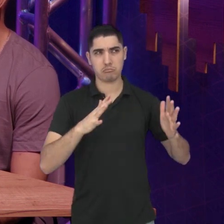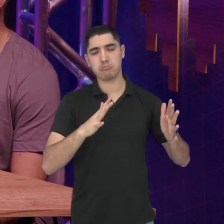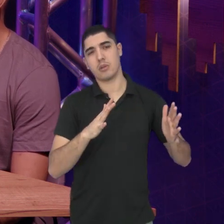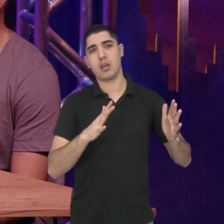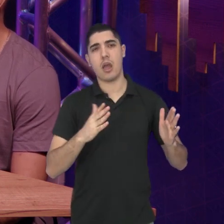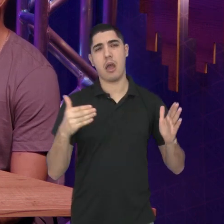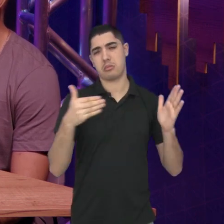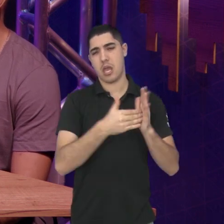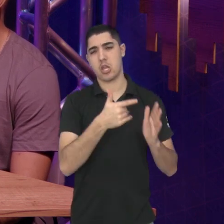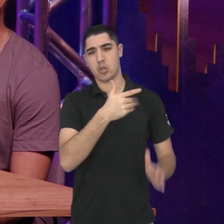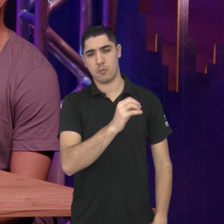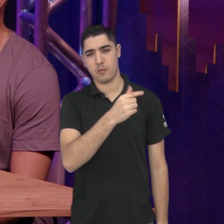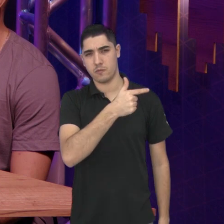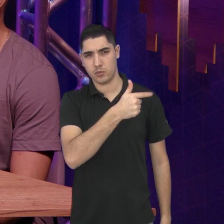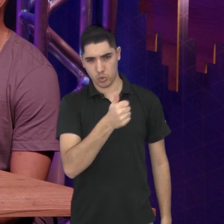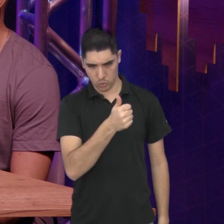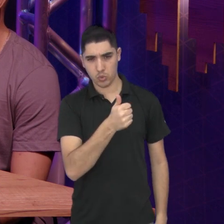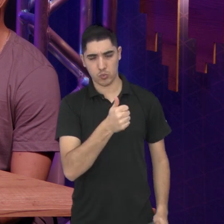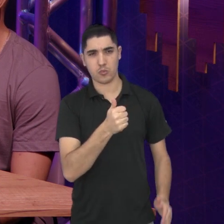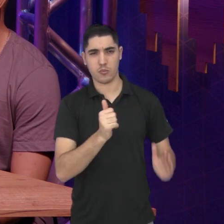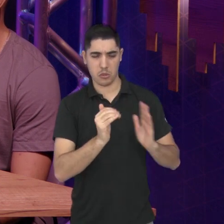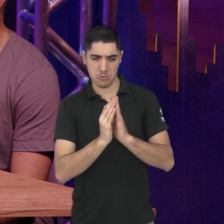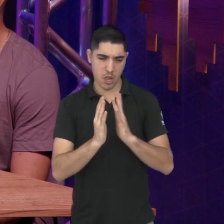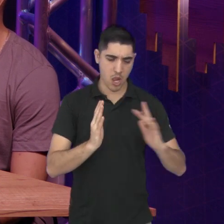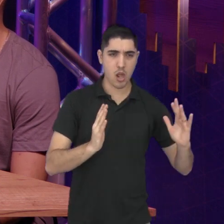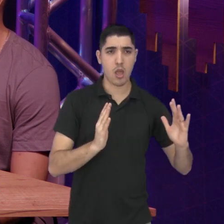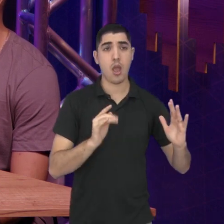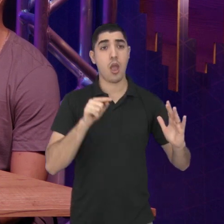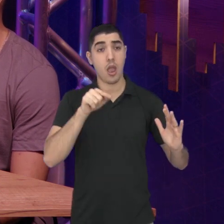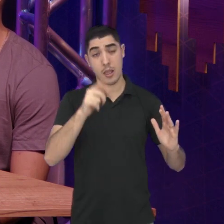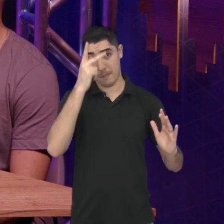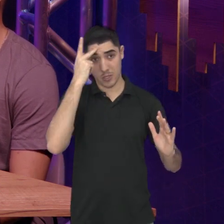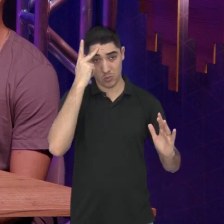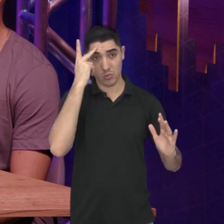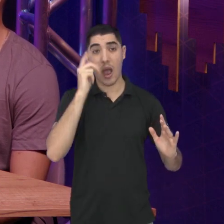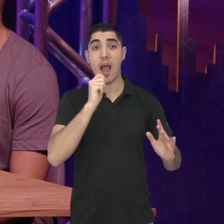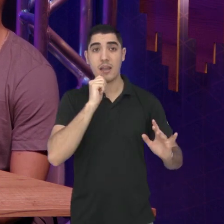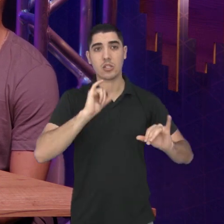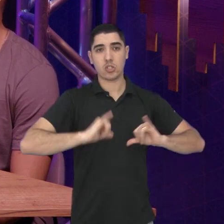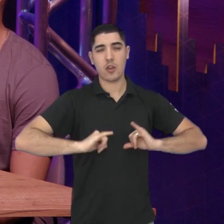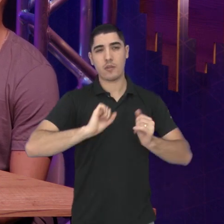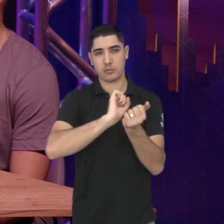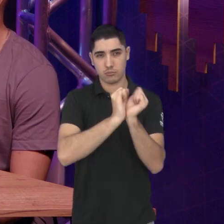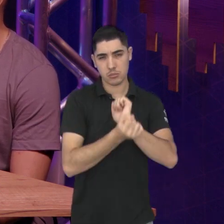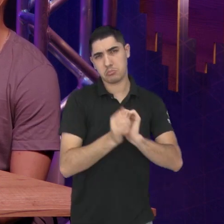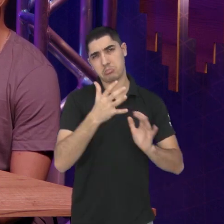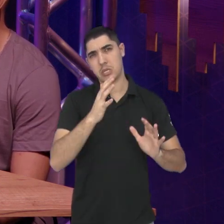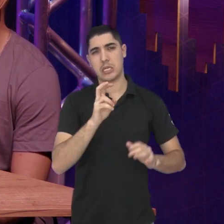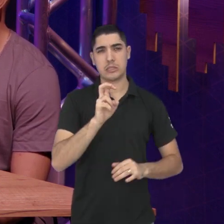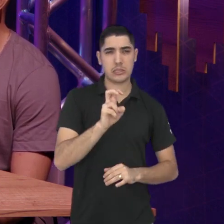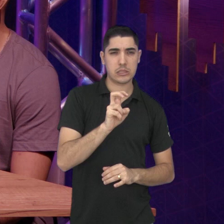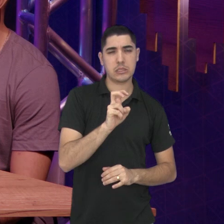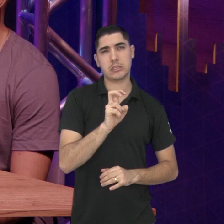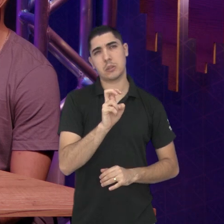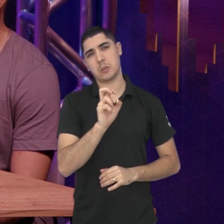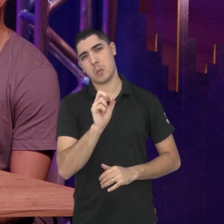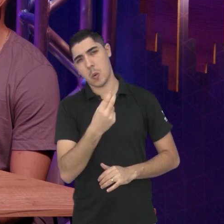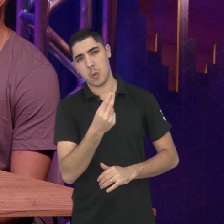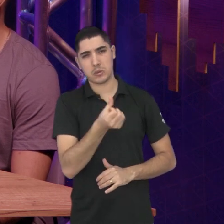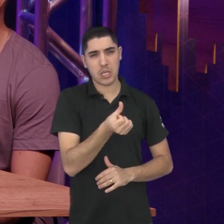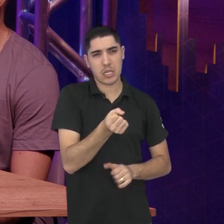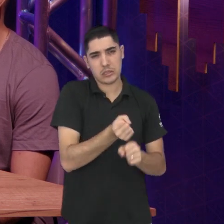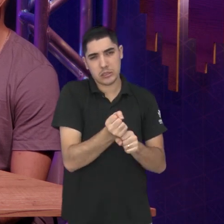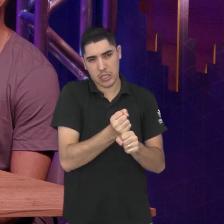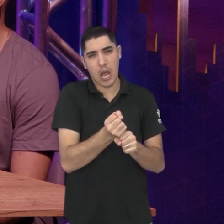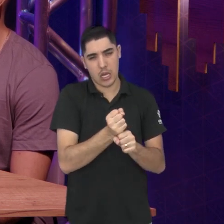até 2021, né, desses 50 milhões de pessoas que são escravos nos dias de hoje. Então a gente tem aí nos últimos 5, 6 anos, de 2016